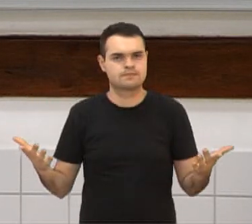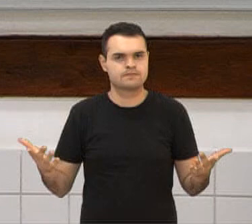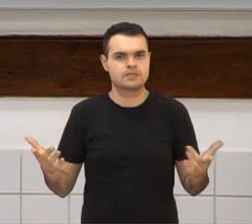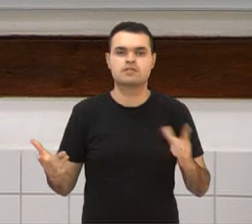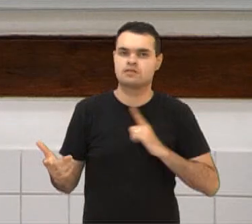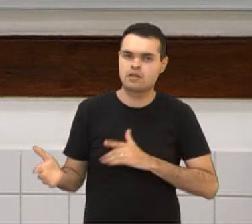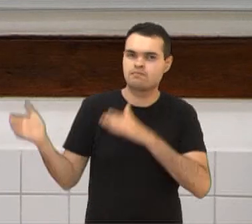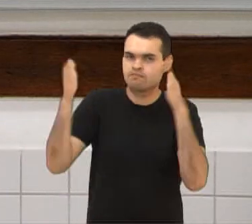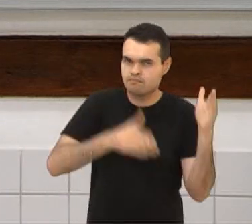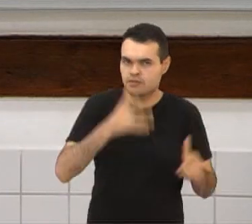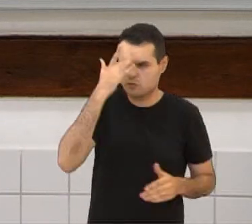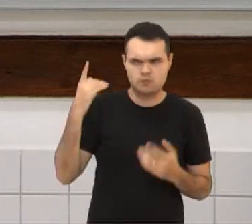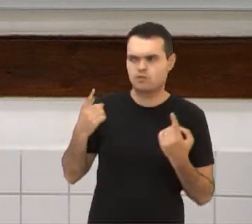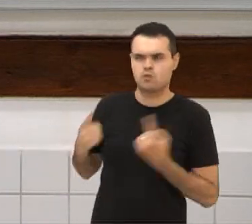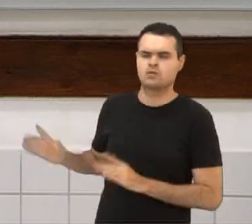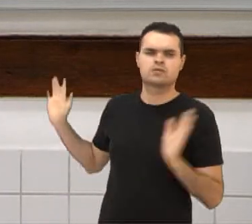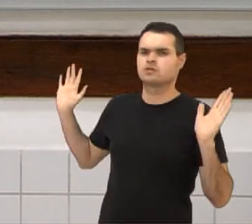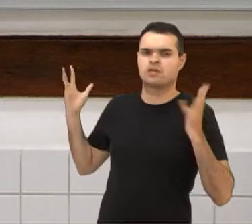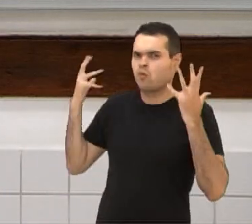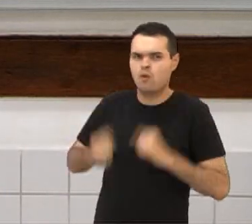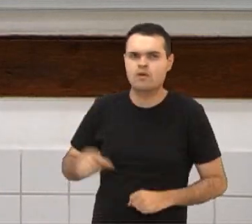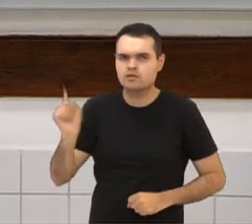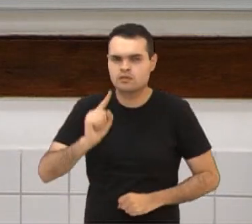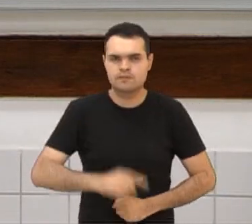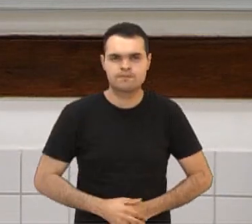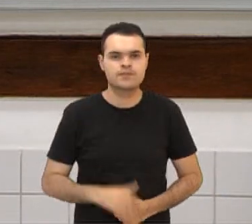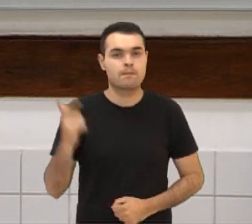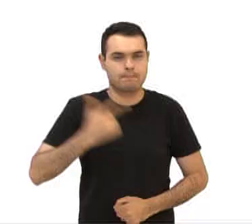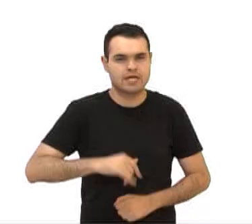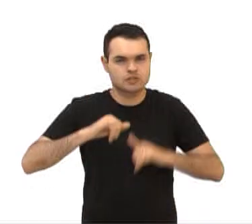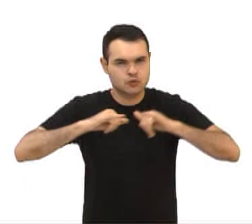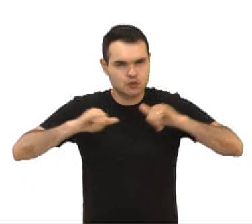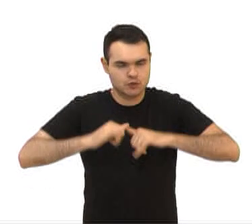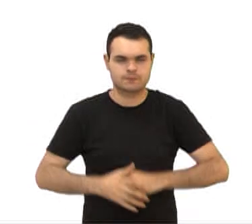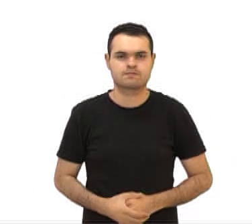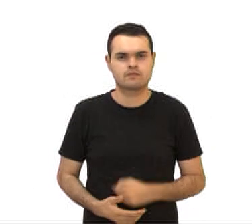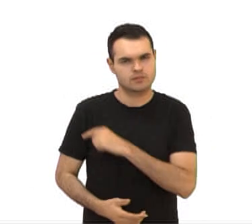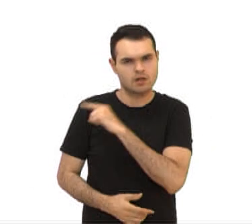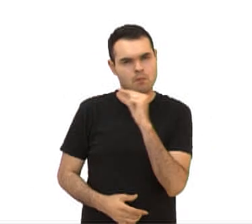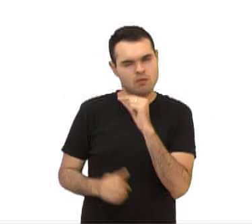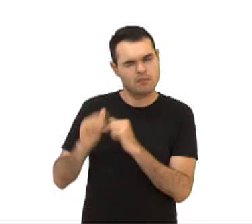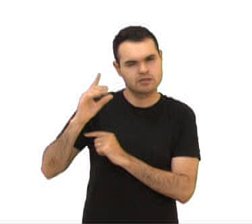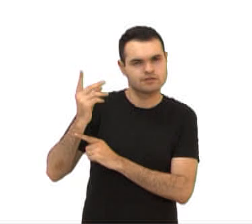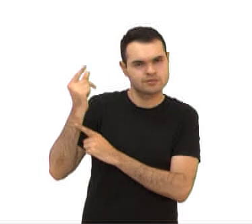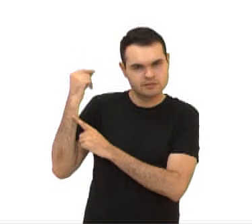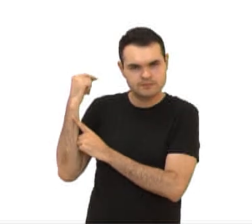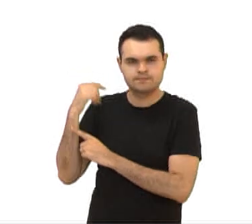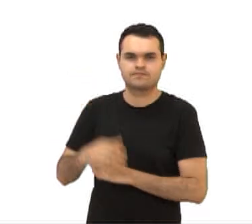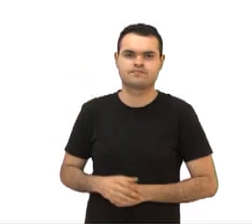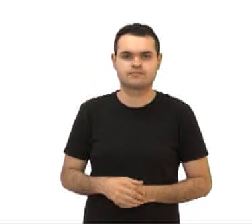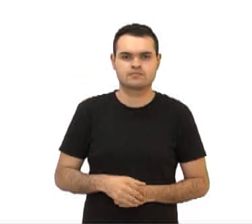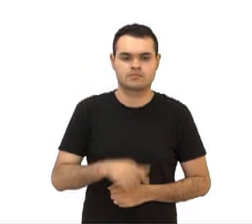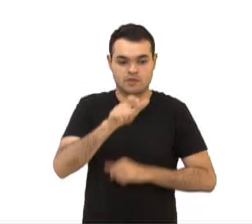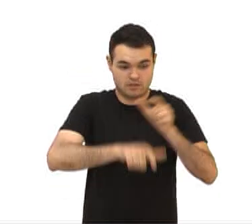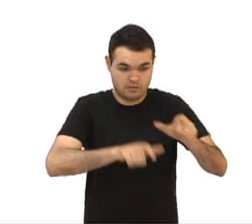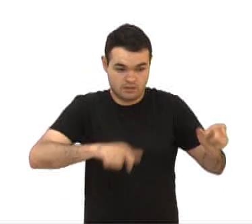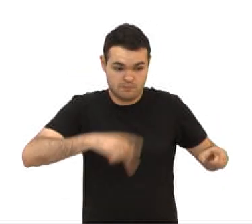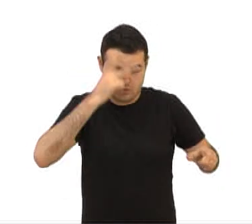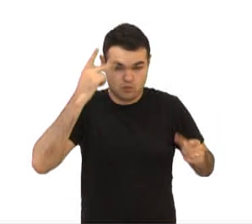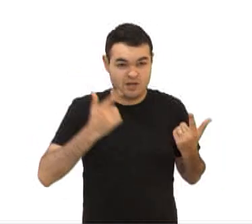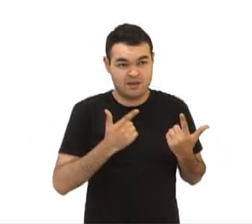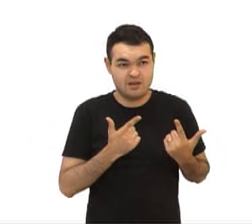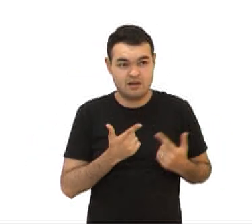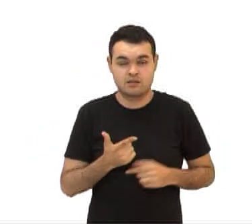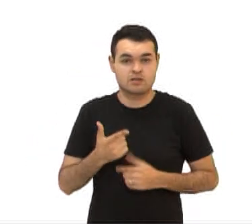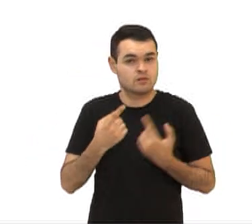e pessoas lutando contra. Né? Mais uma notícia aqui, olha só. Essa aqui é um pouco mais antiga. Ativistas anti-vacinas